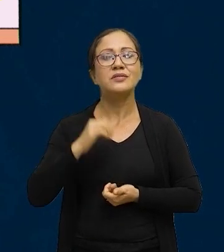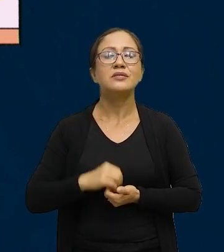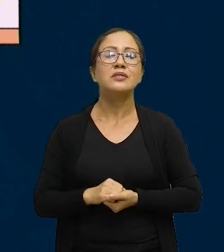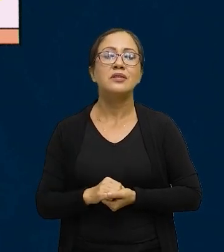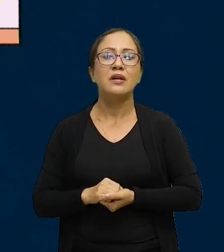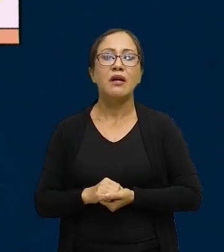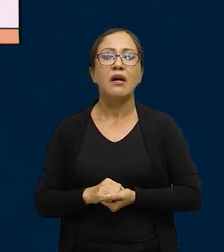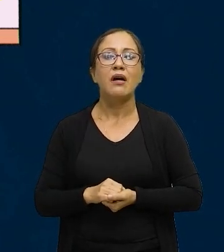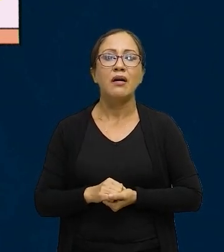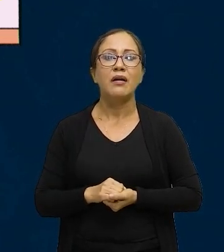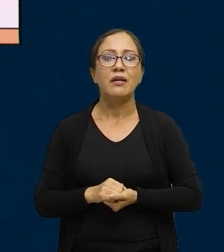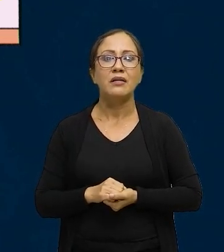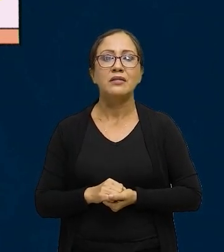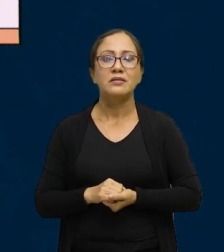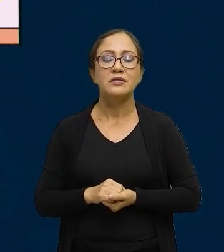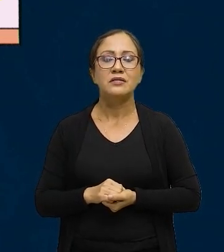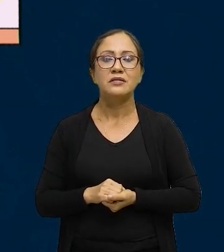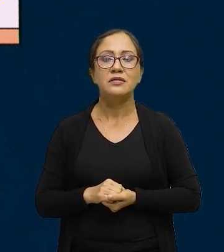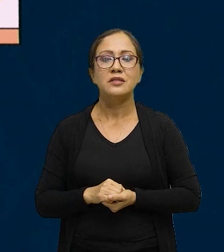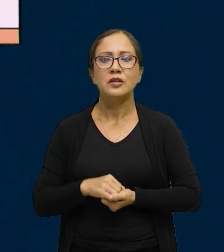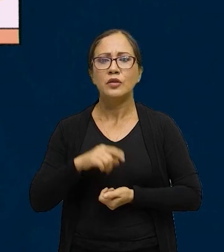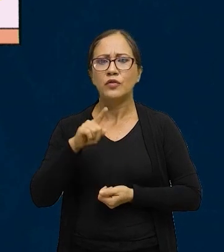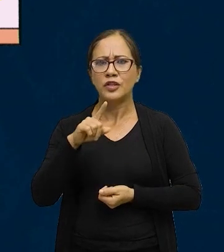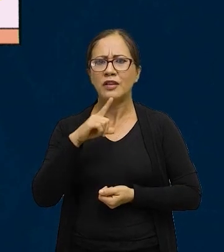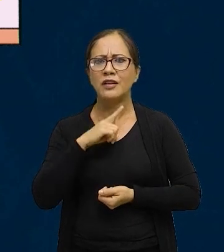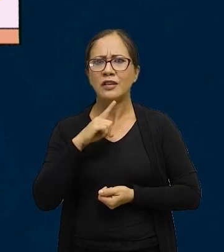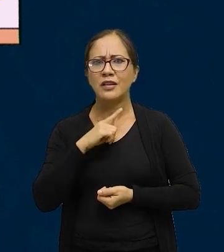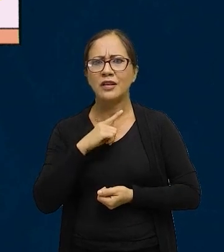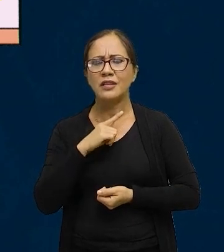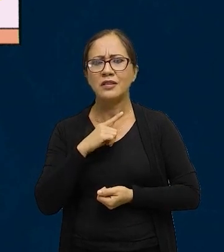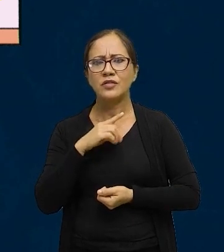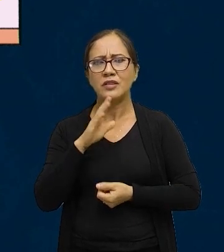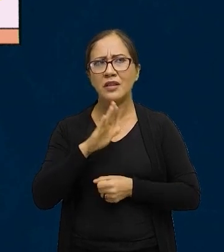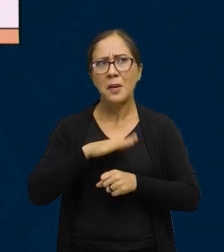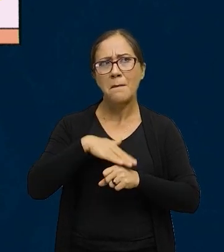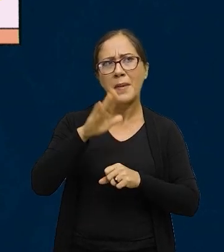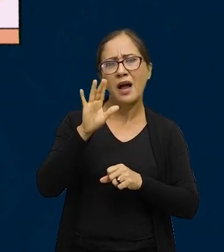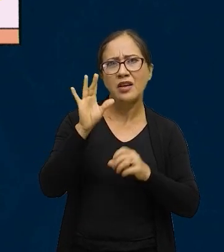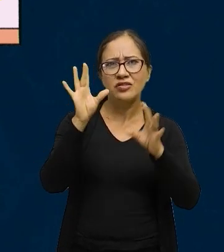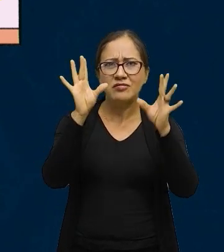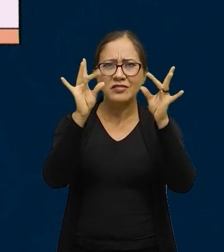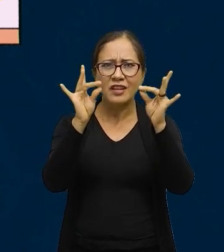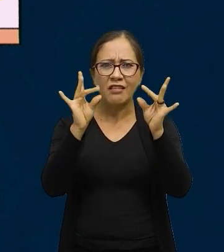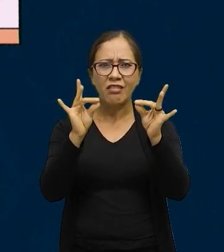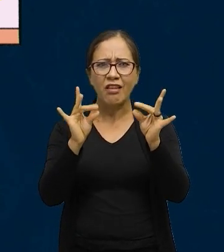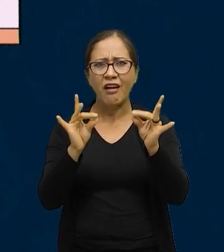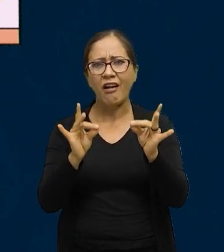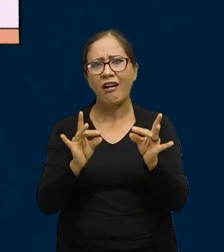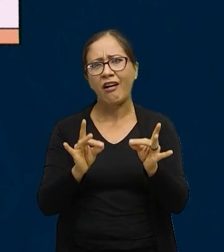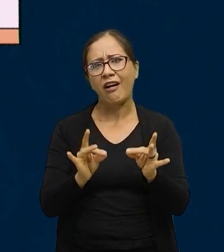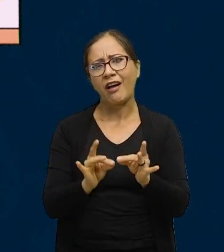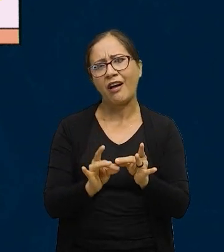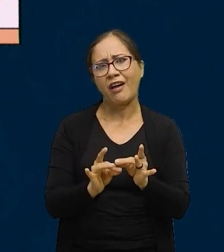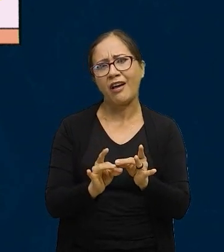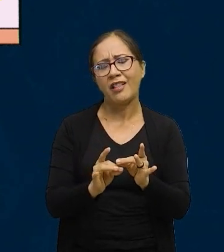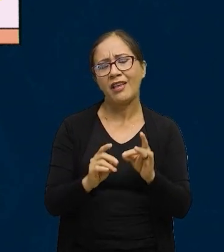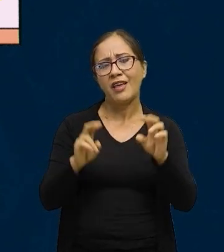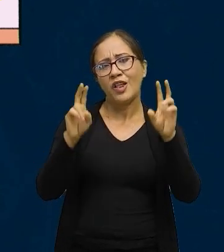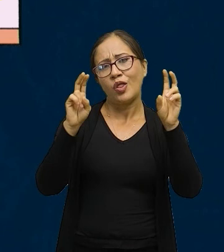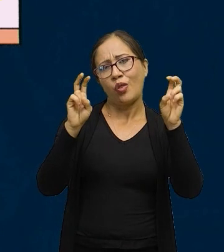pensando. Aí você teria que ser mais detalhista, dá mais detalhes sobre